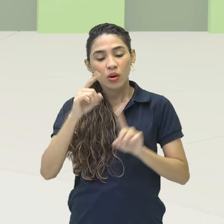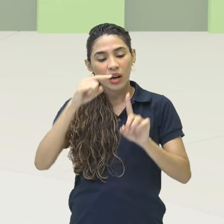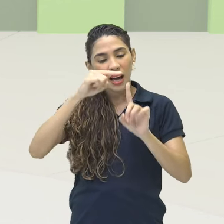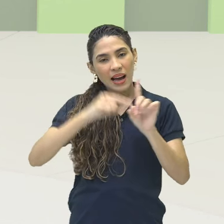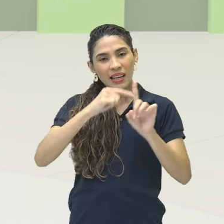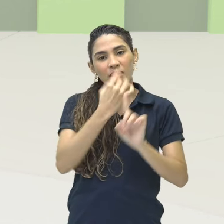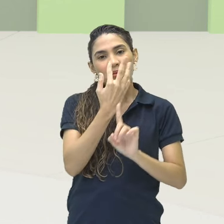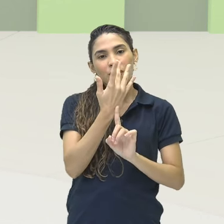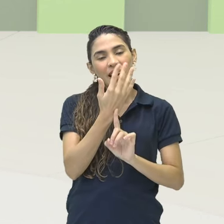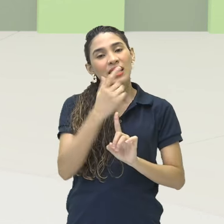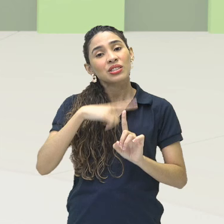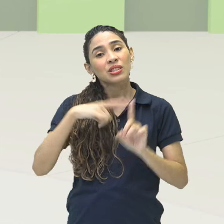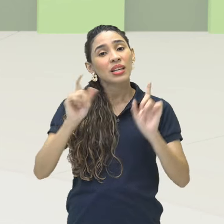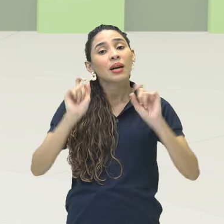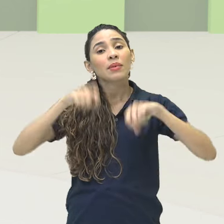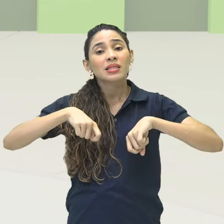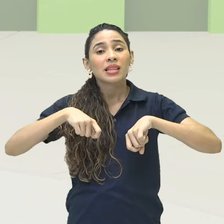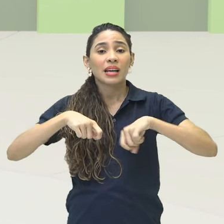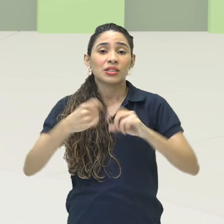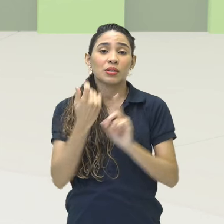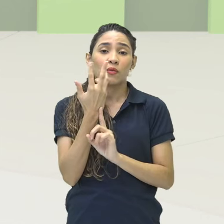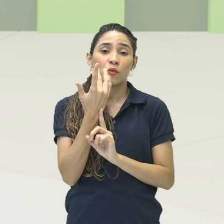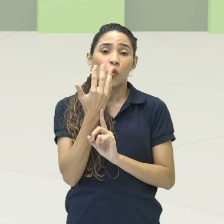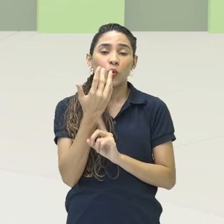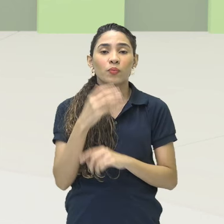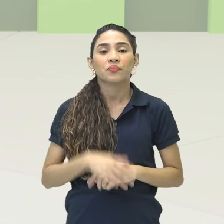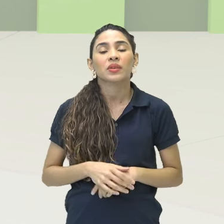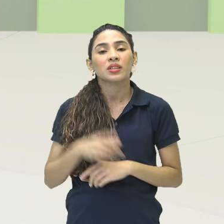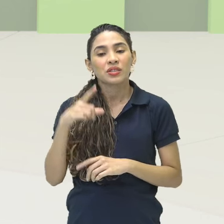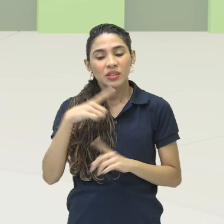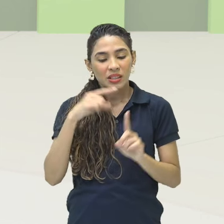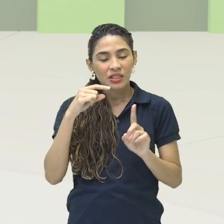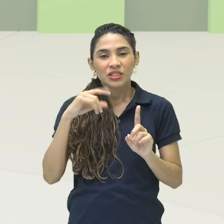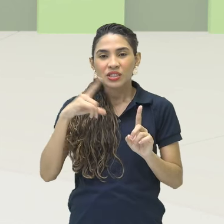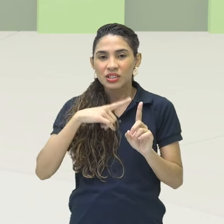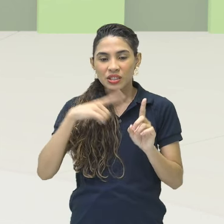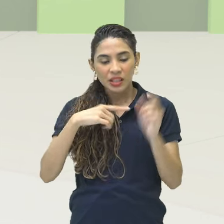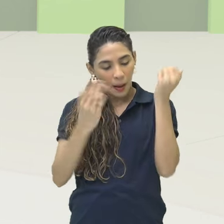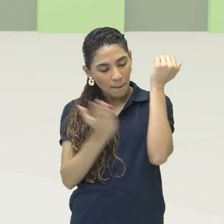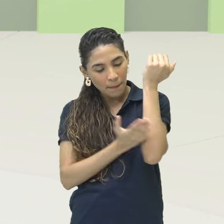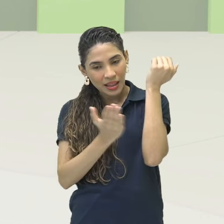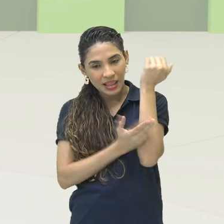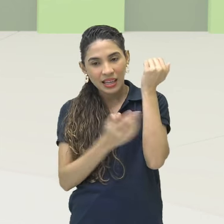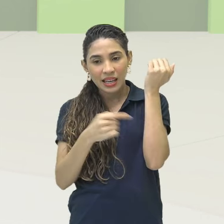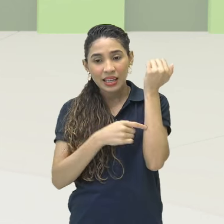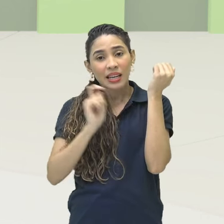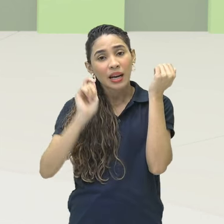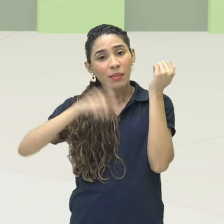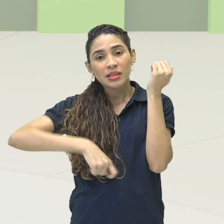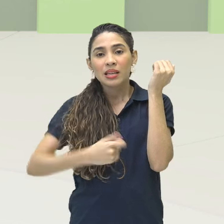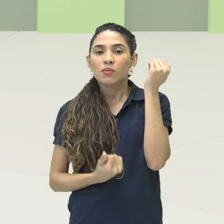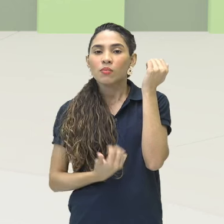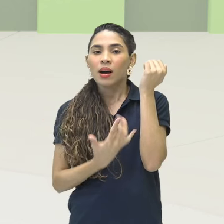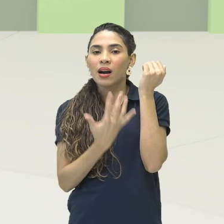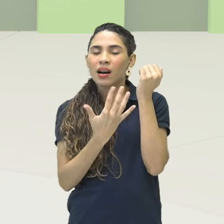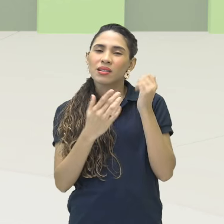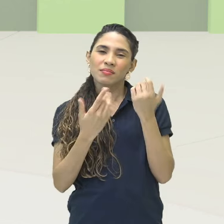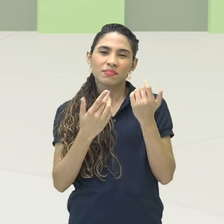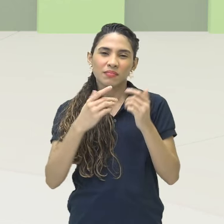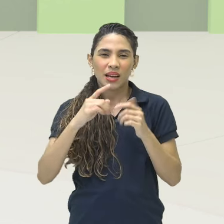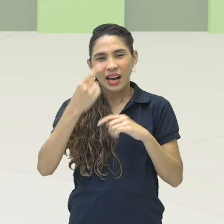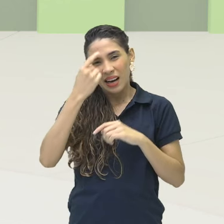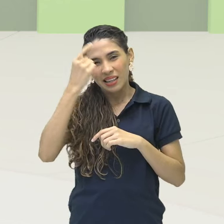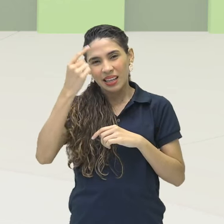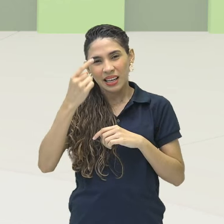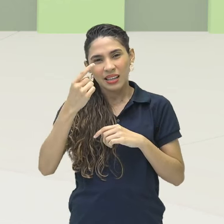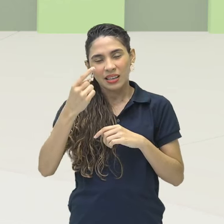aquela vela tinha capacidade de pegar fogo. Existia algo na madeira que somente aquilo ali tinha capacidade de pegar fogo. Mais ou menos assim que seria a